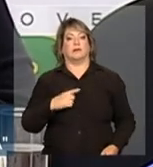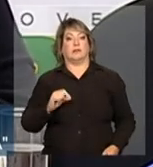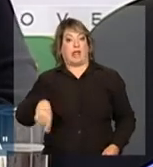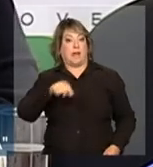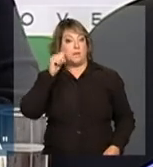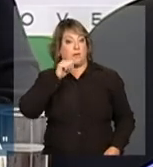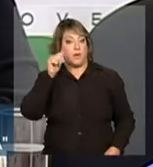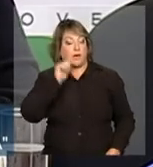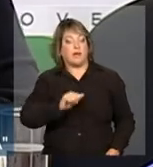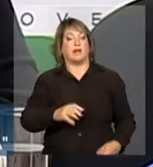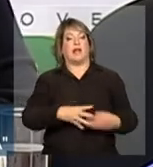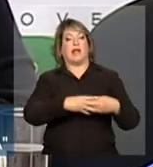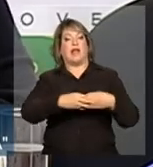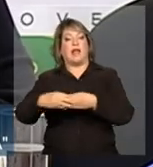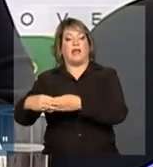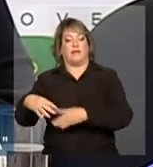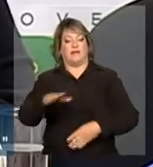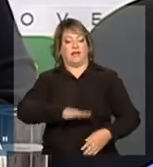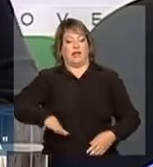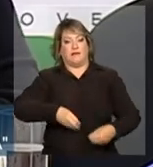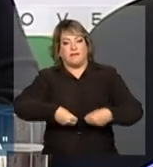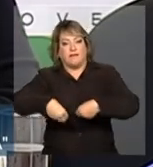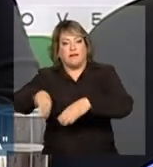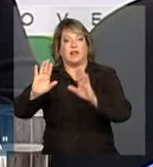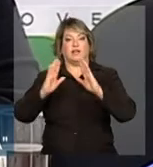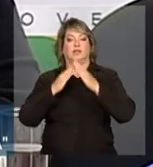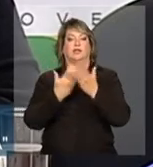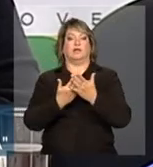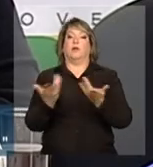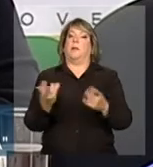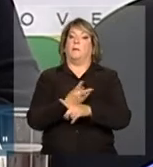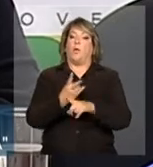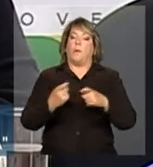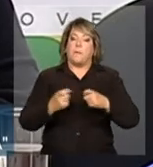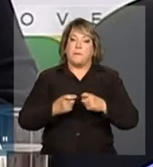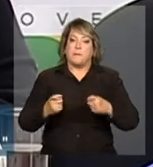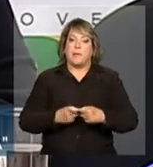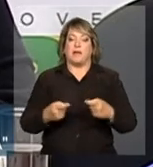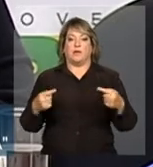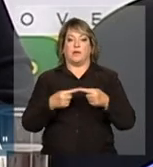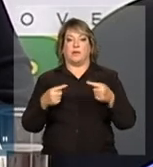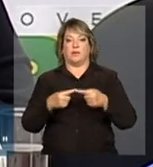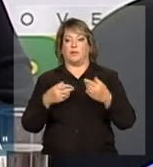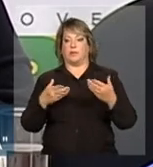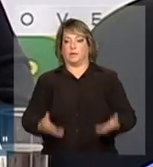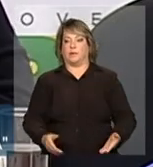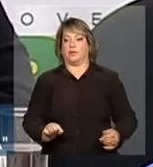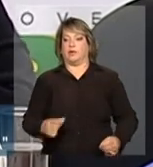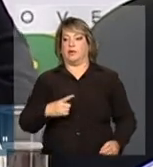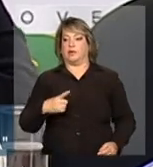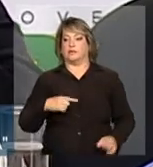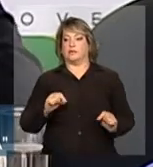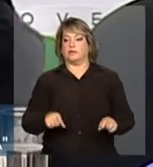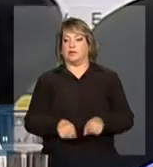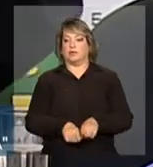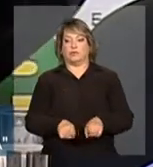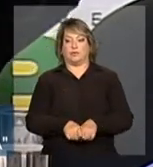que levam a criança, elas que procuram um médico adequado e assim por diante. Ou